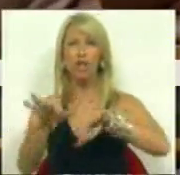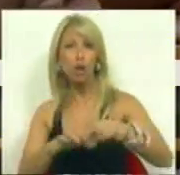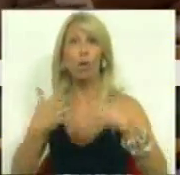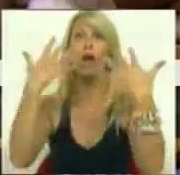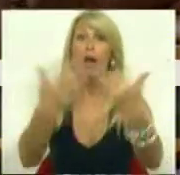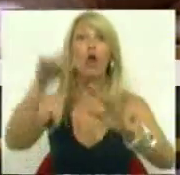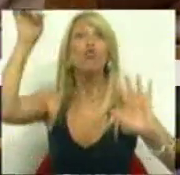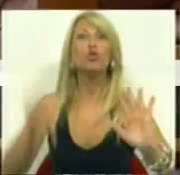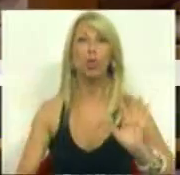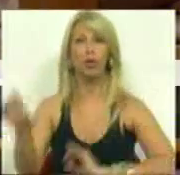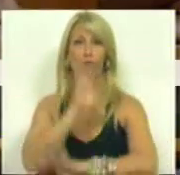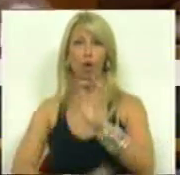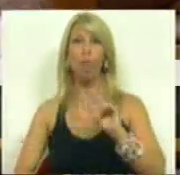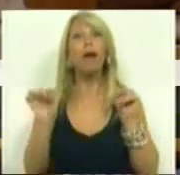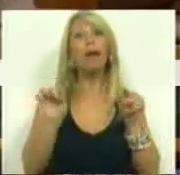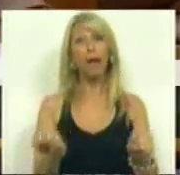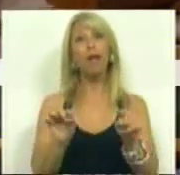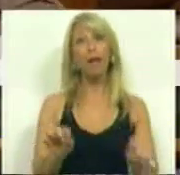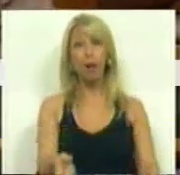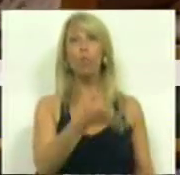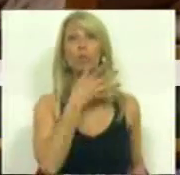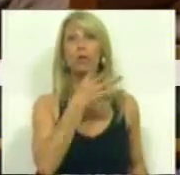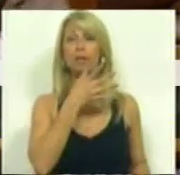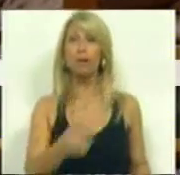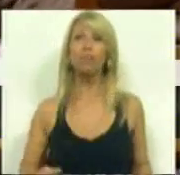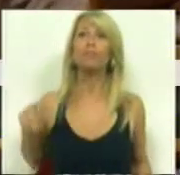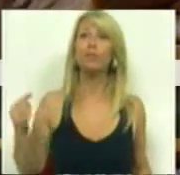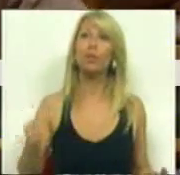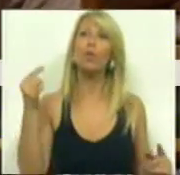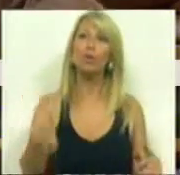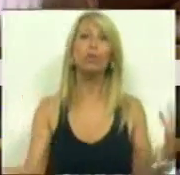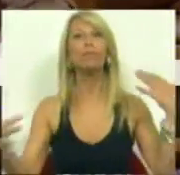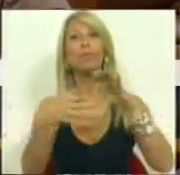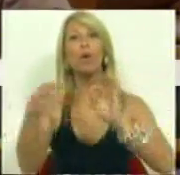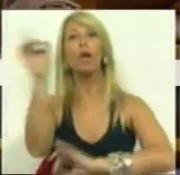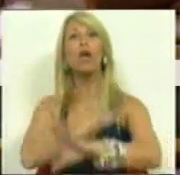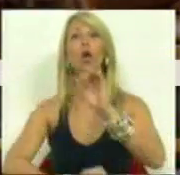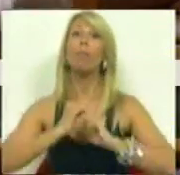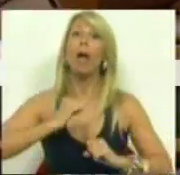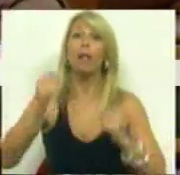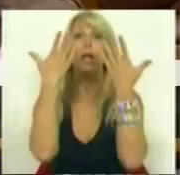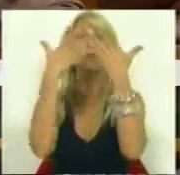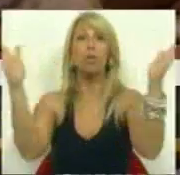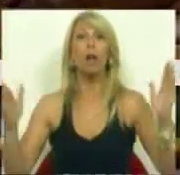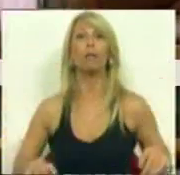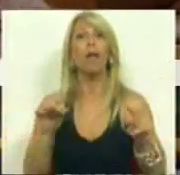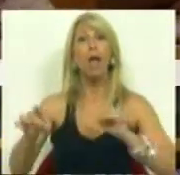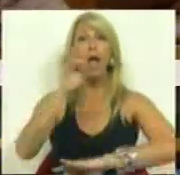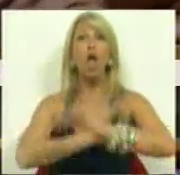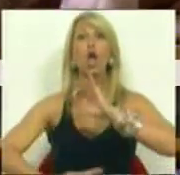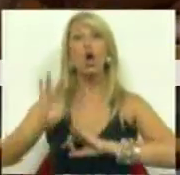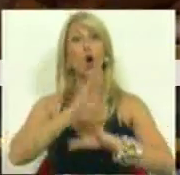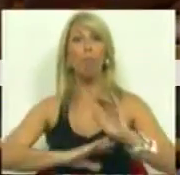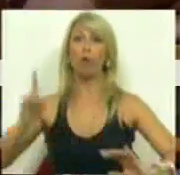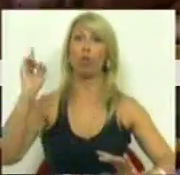Europa. É essa aspiração que se confronta cada vez mais com esta Europa antidemocrática, com esta Europa do